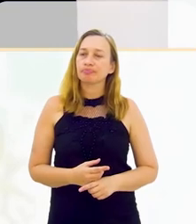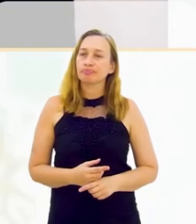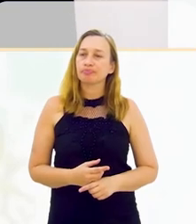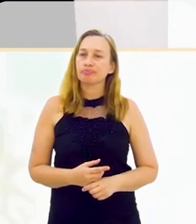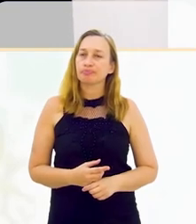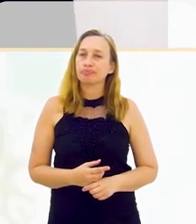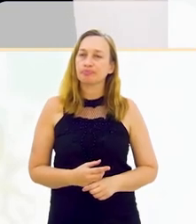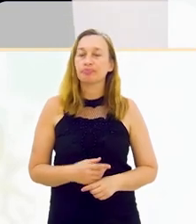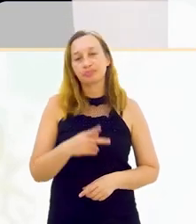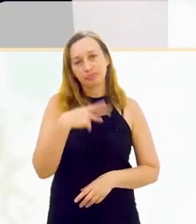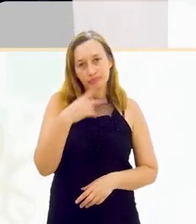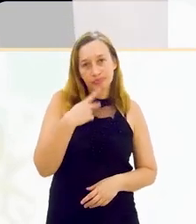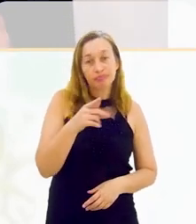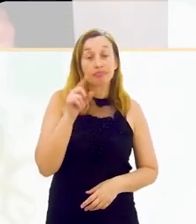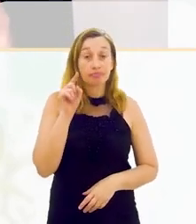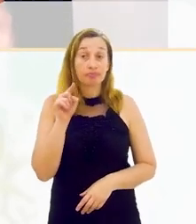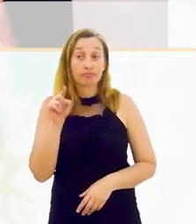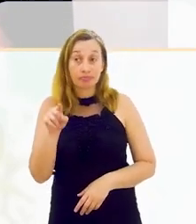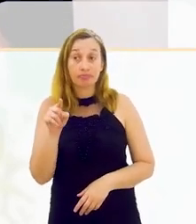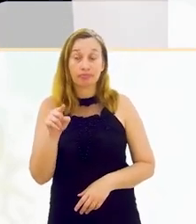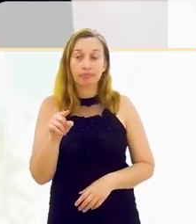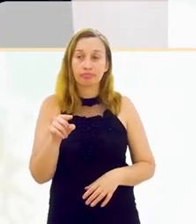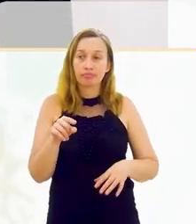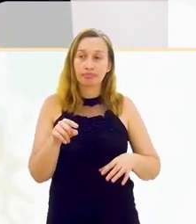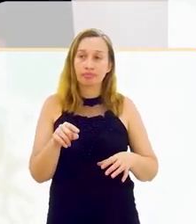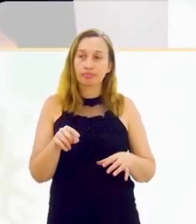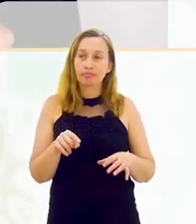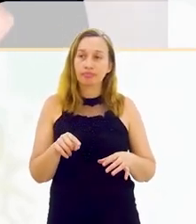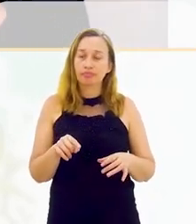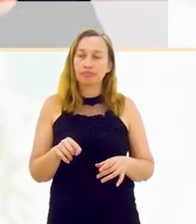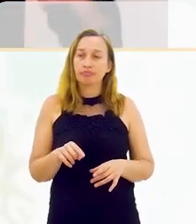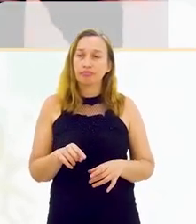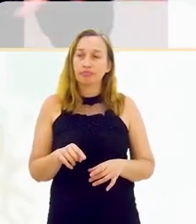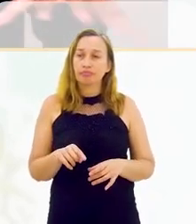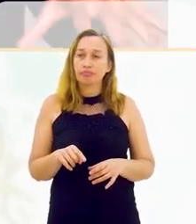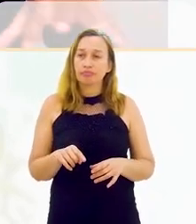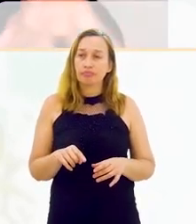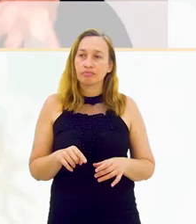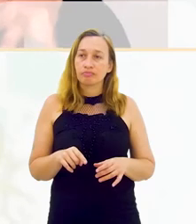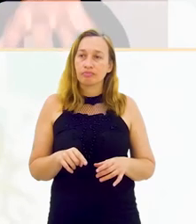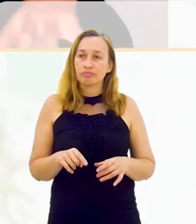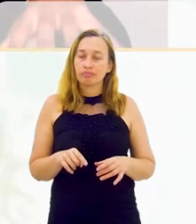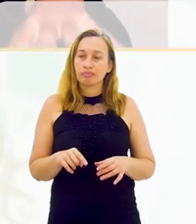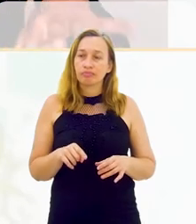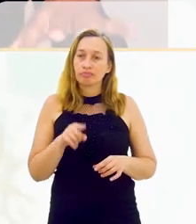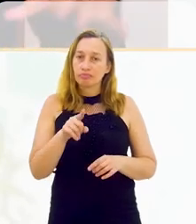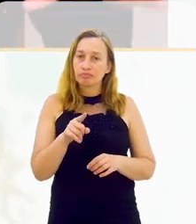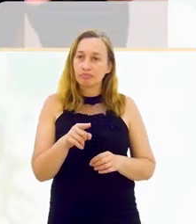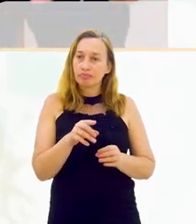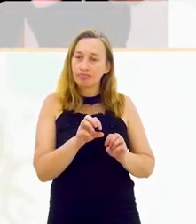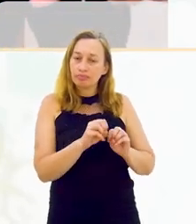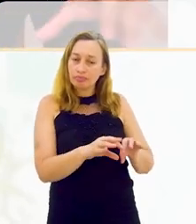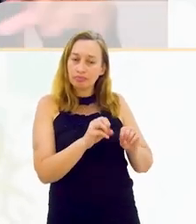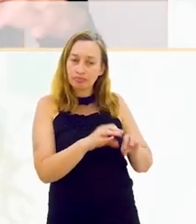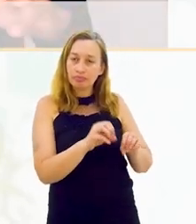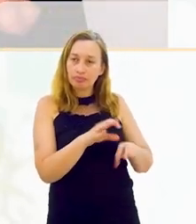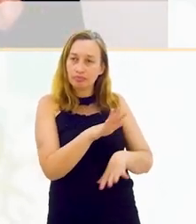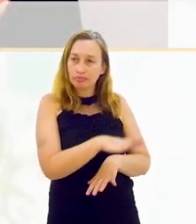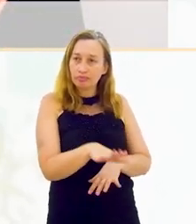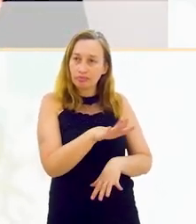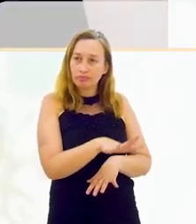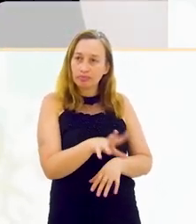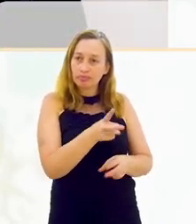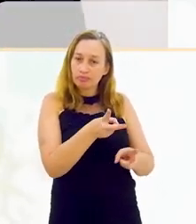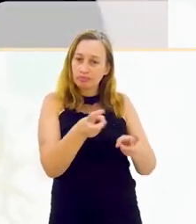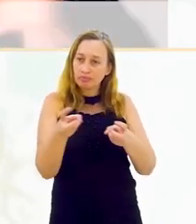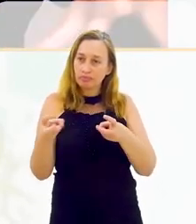isso, assim, uma coisa que a gente fala muito lá é que é uma cadeia, né? Você começa a dar aula para criança, você